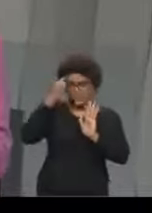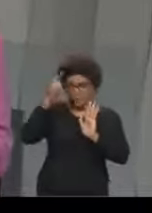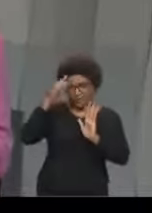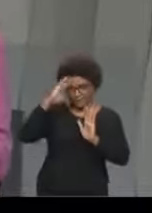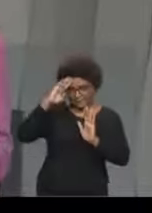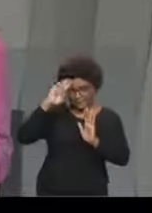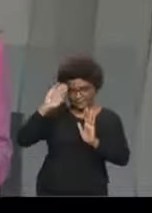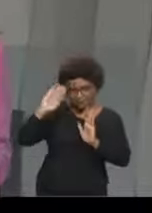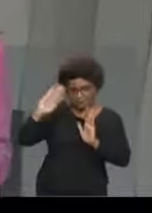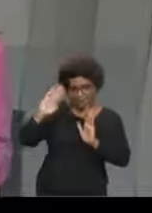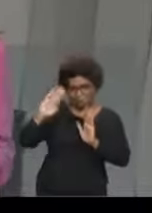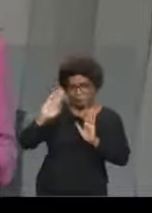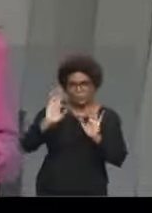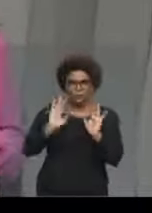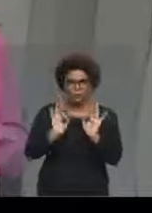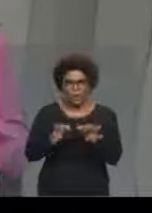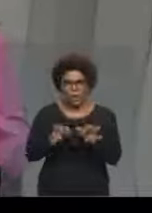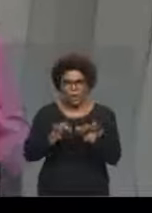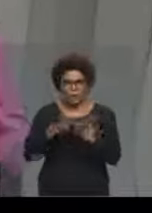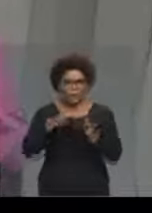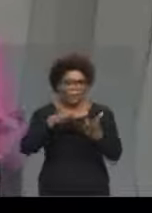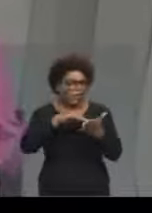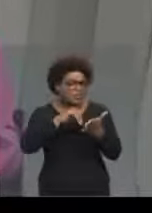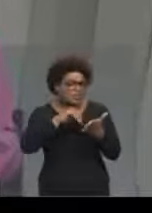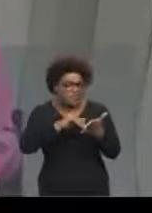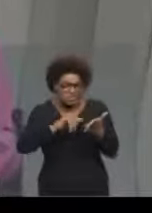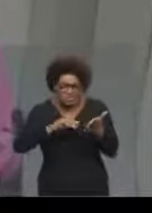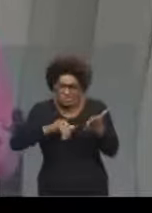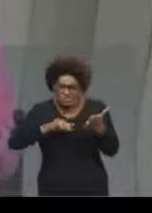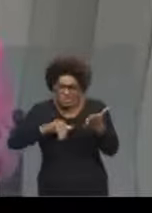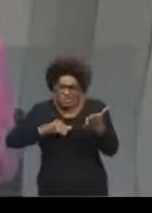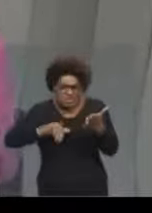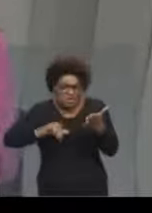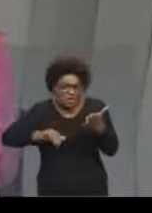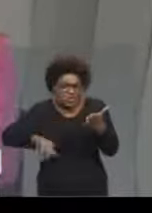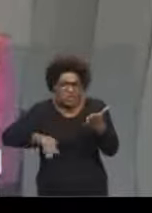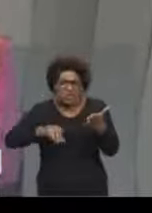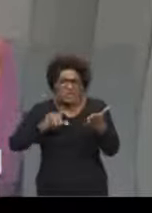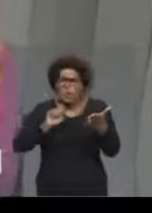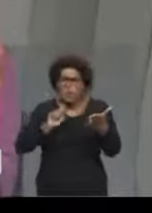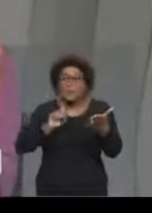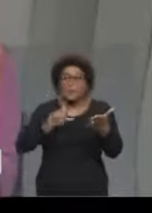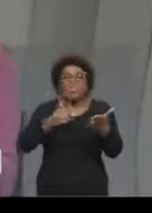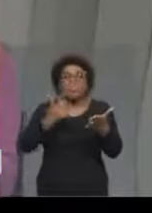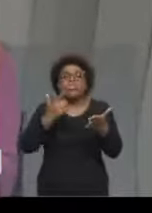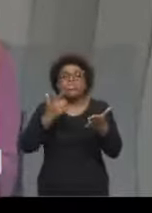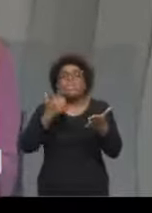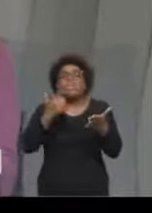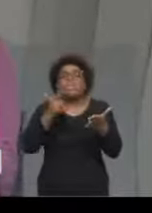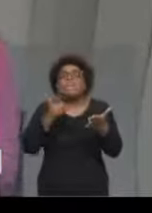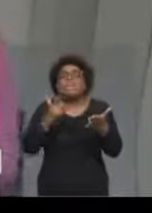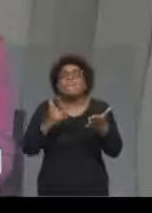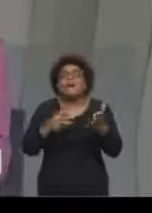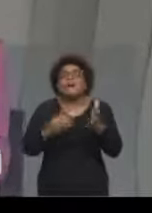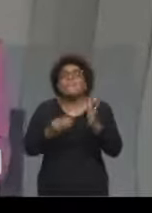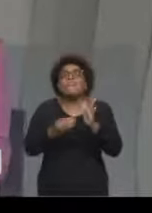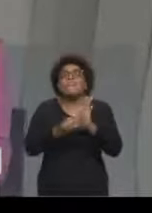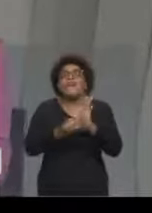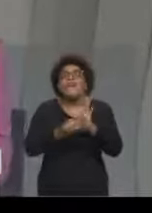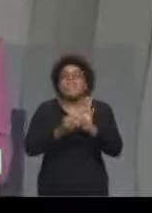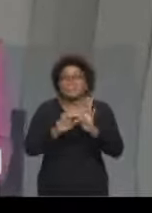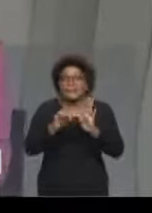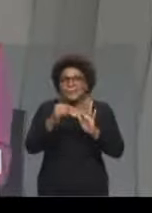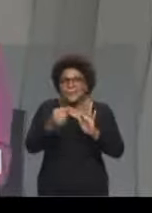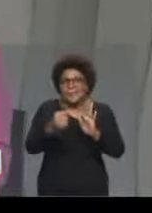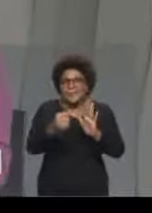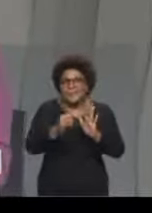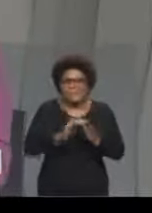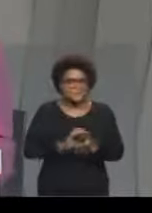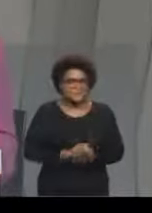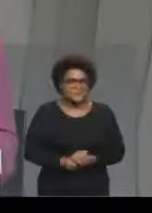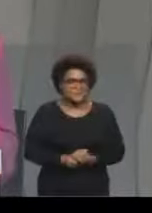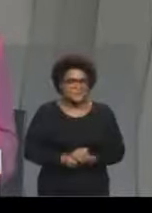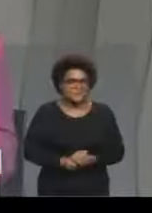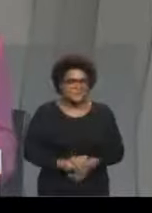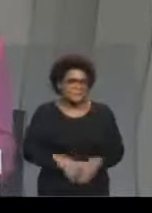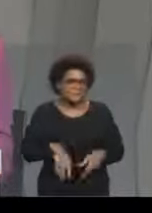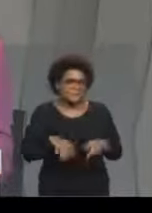um resumo. Você tira o que ali não vai fazer falta. Agora, a resenha